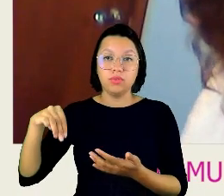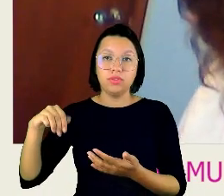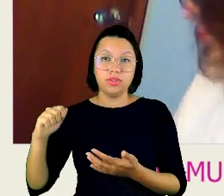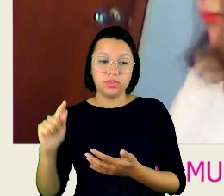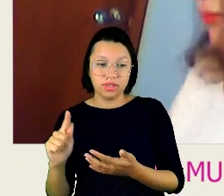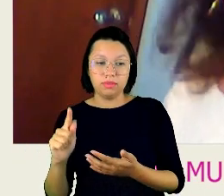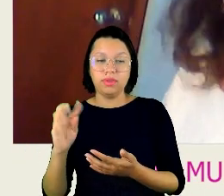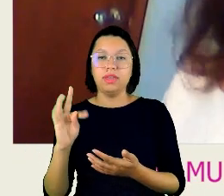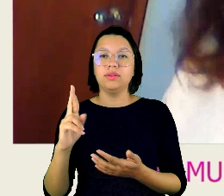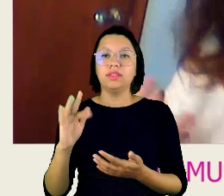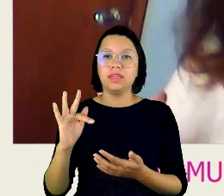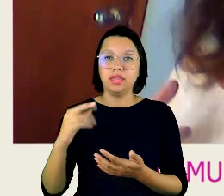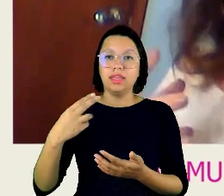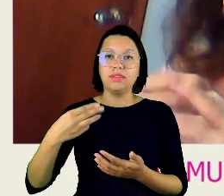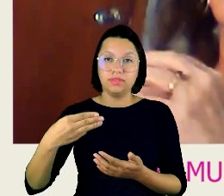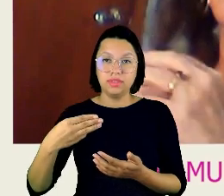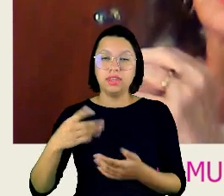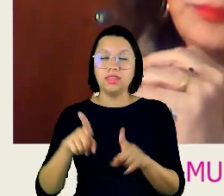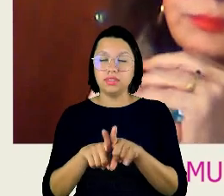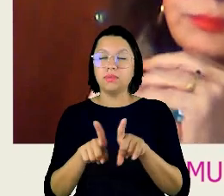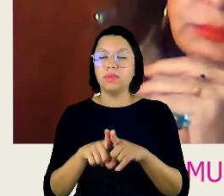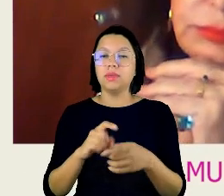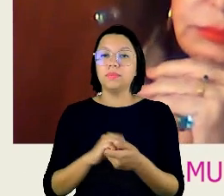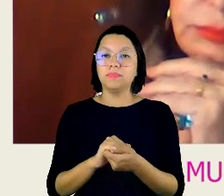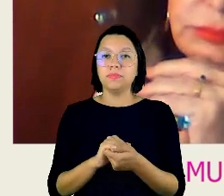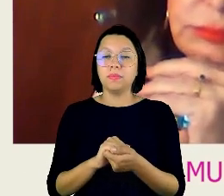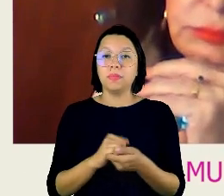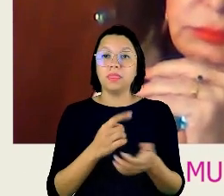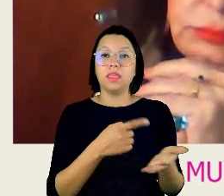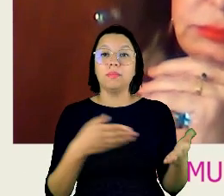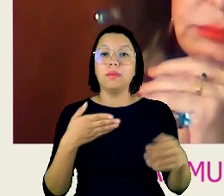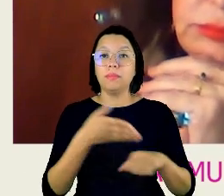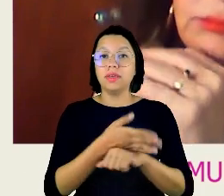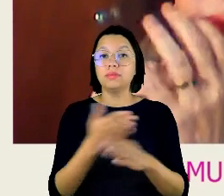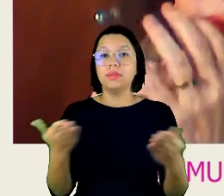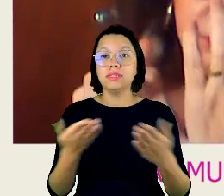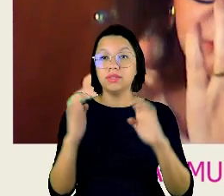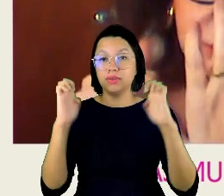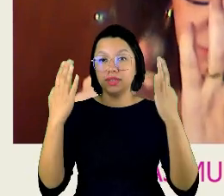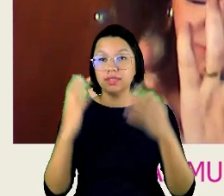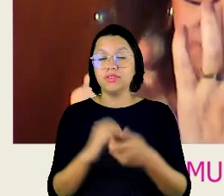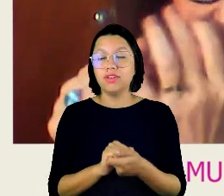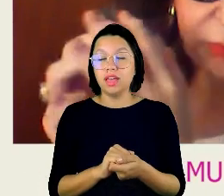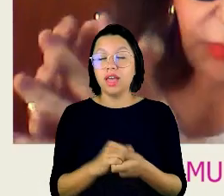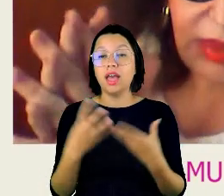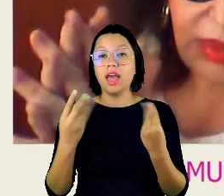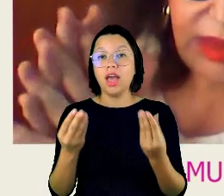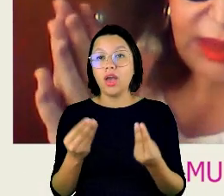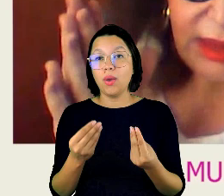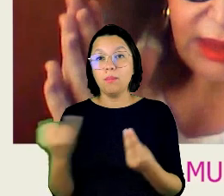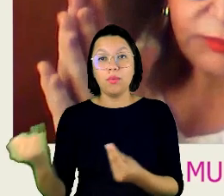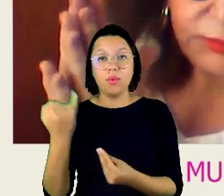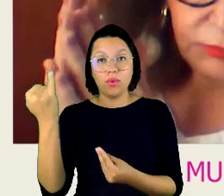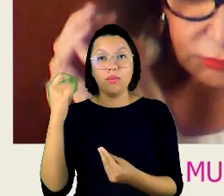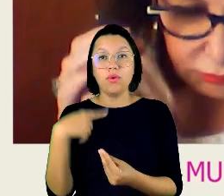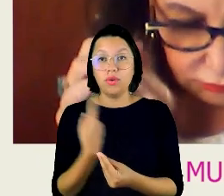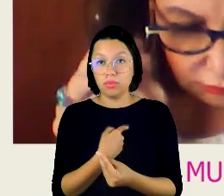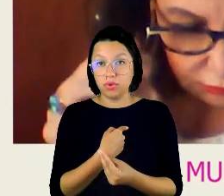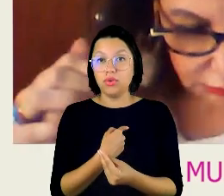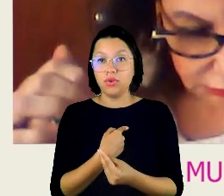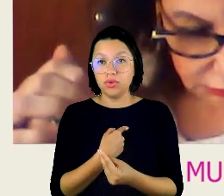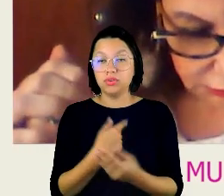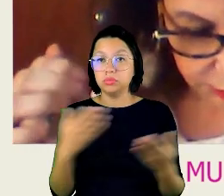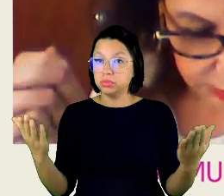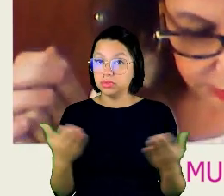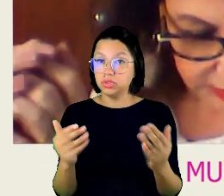EMAG e do TRF3 também para a participação nesse evento. E é muito importante para nós